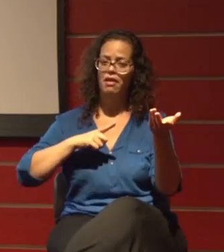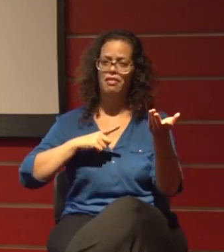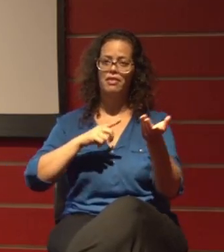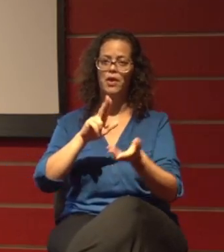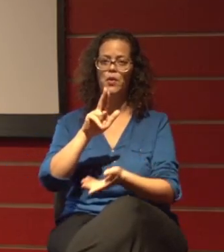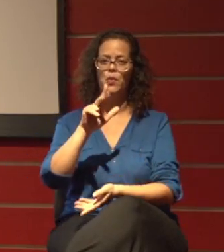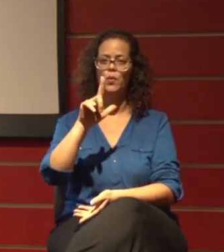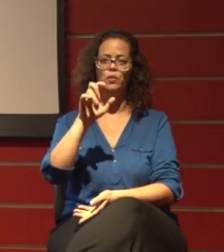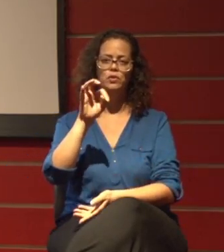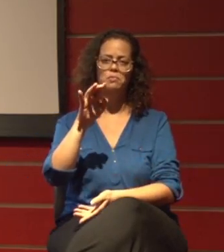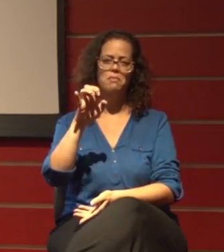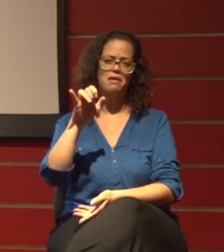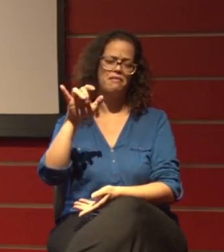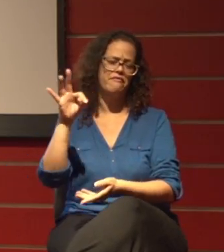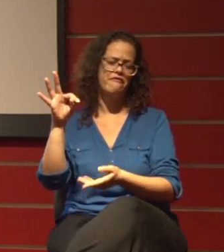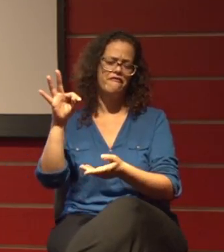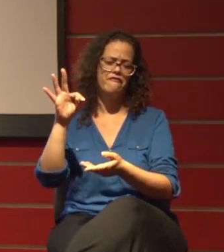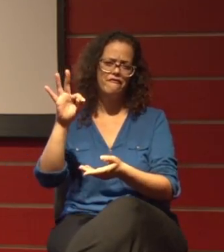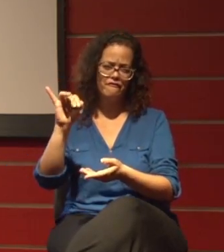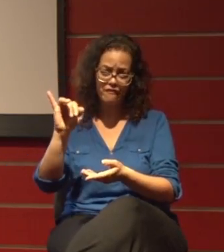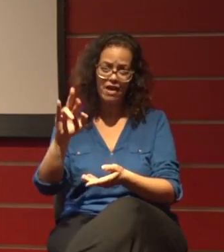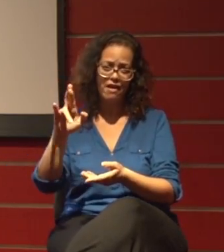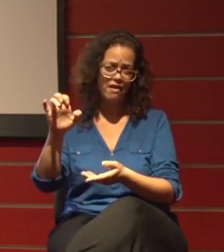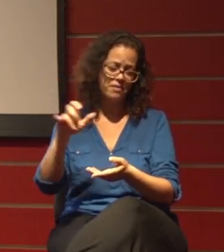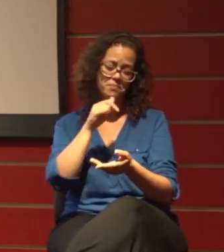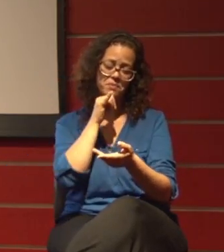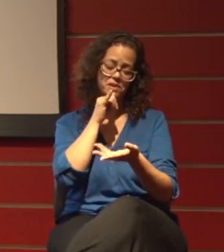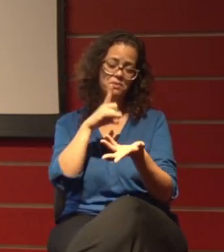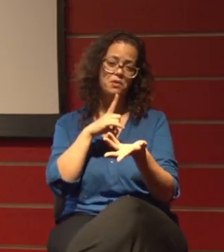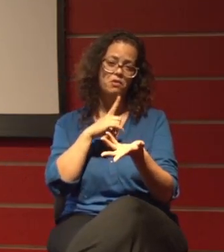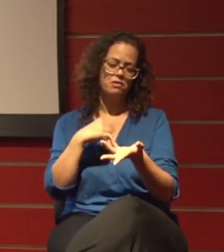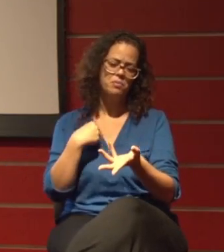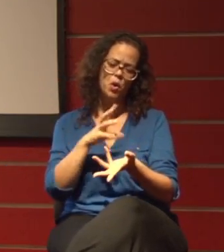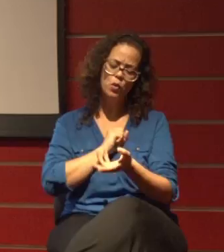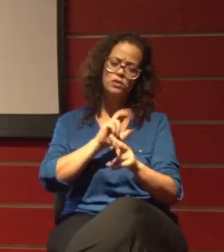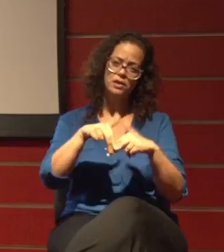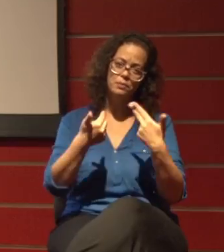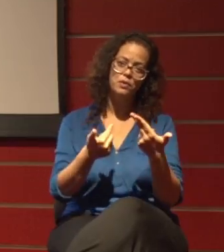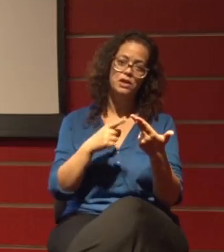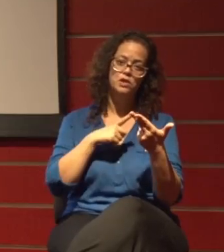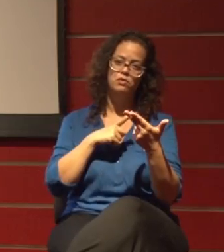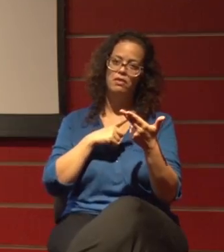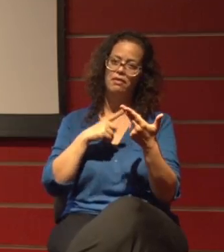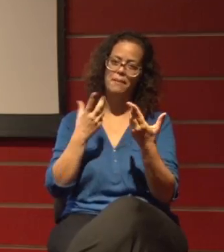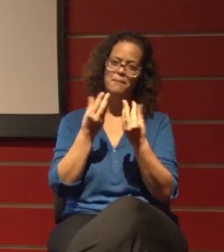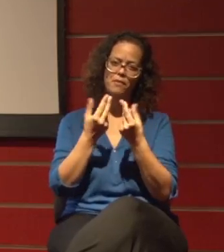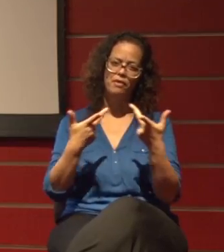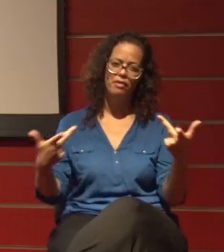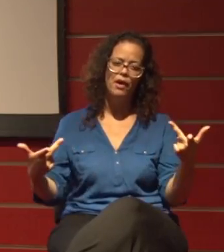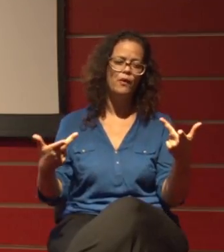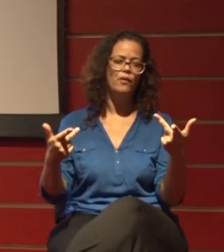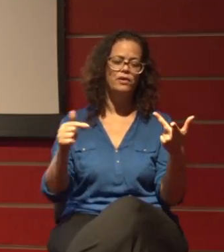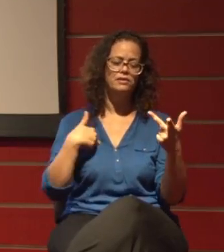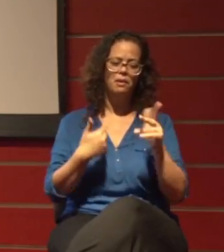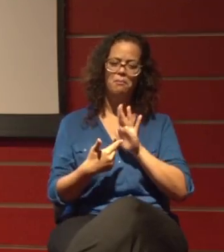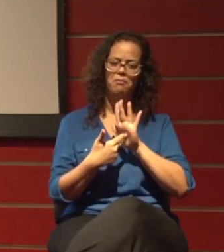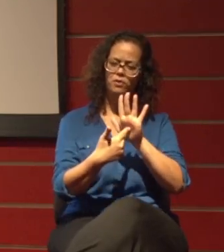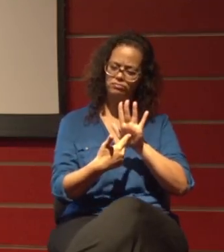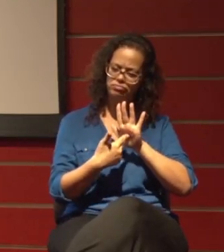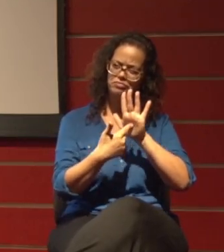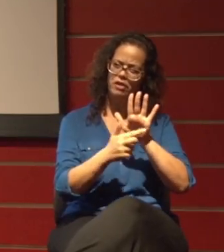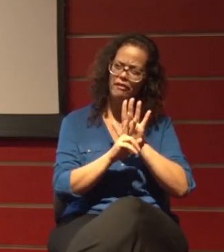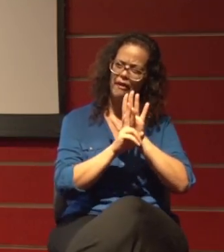galera que vai tocar então assim para mim Eu gostei muito nesse sentido né de ter todo esse universo que tá sendo citado o tempo